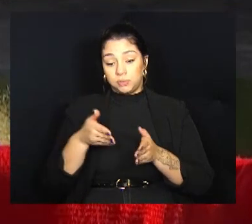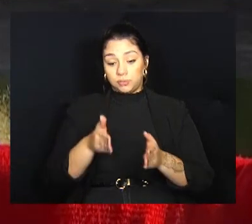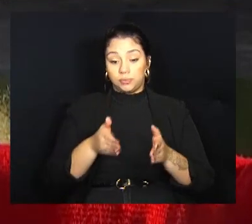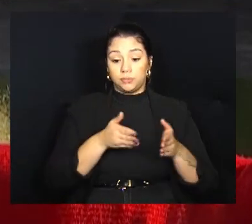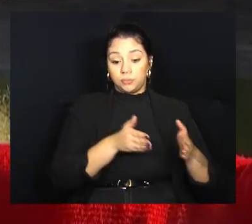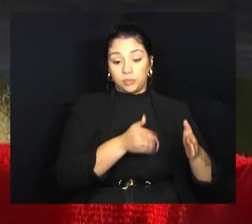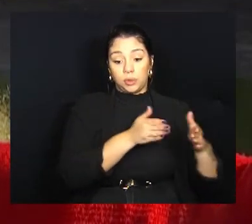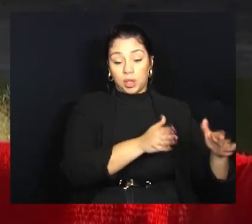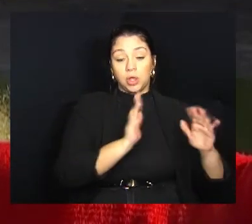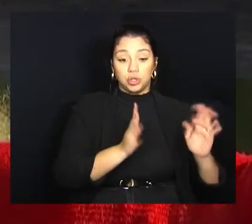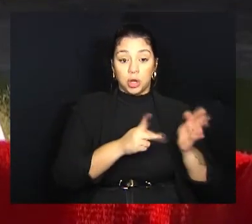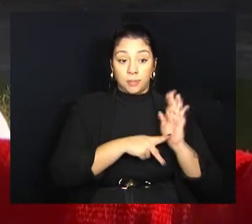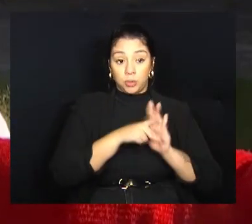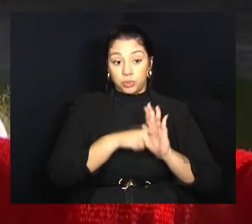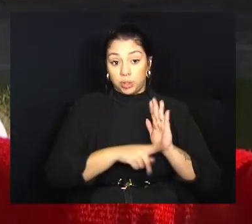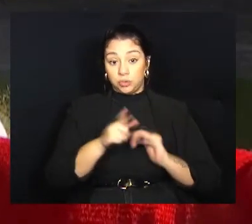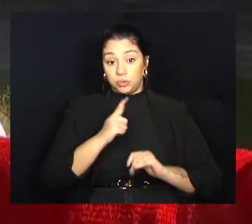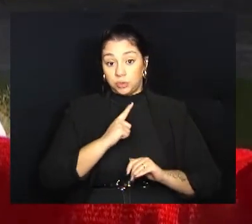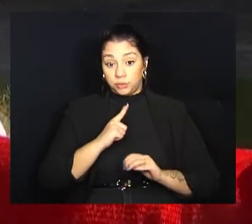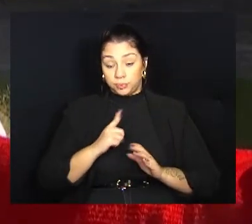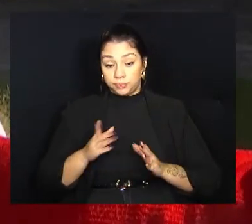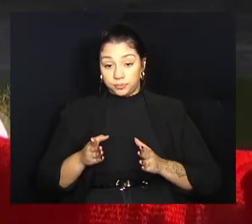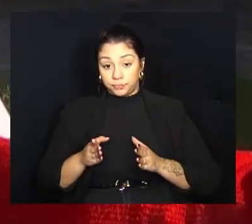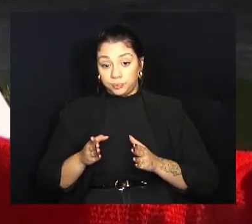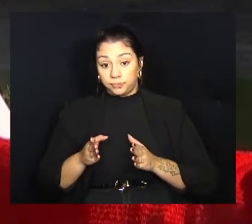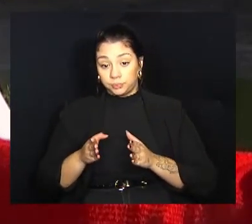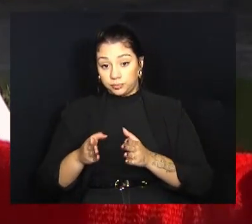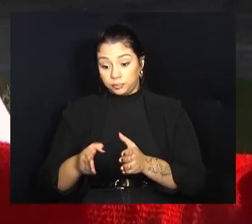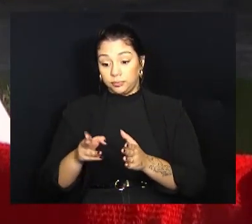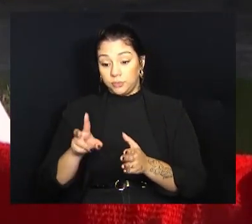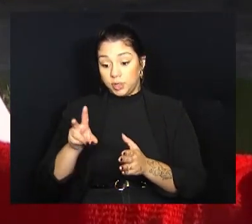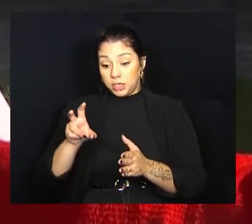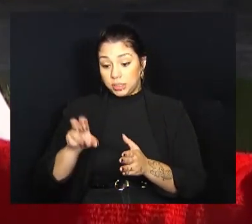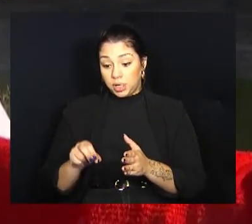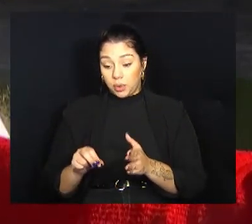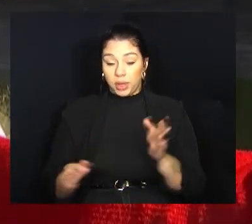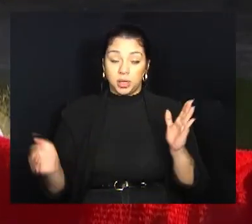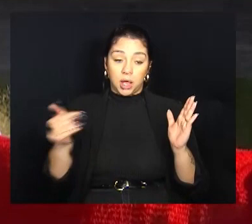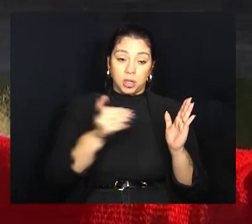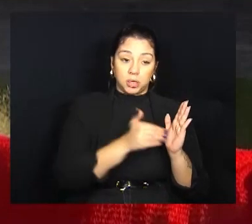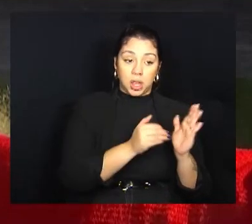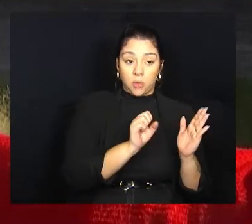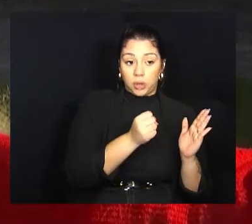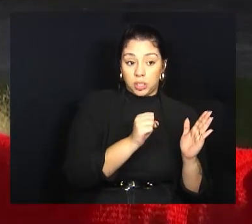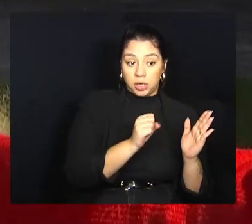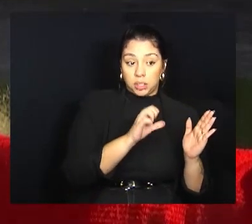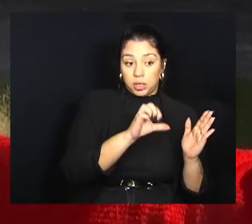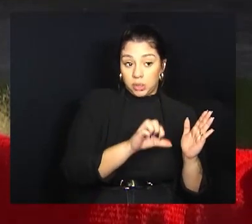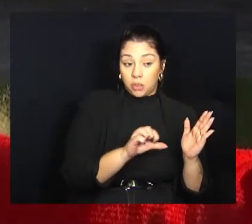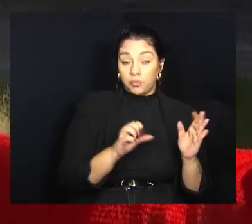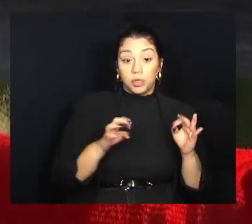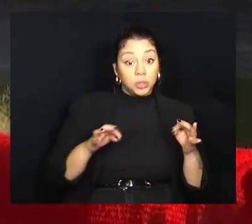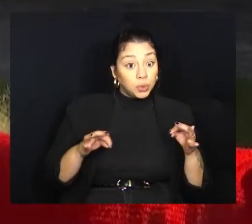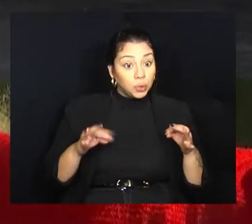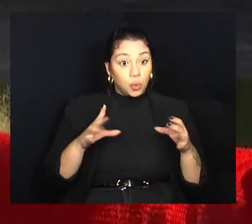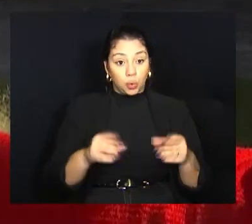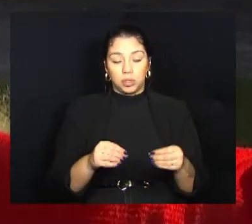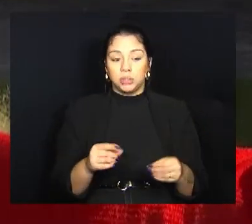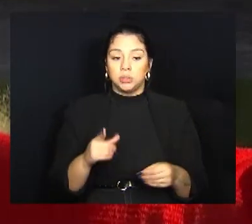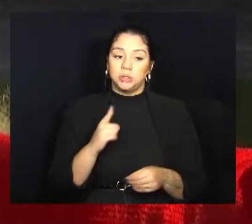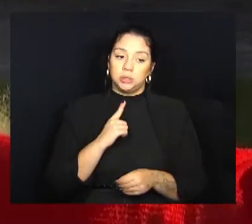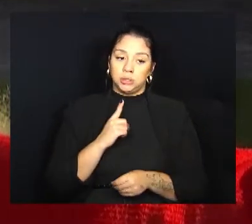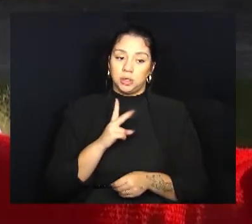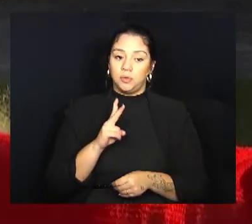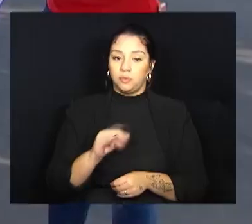elas, da viela da quadra 50 até 89, todas elas terão o esgoto